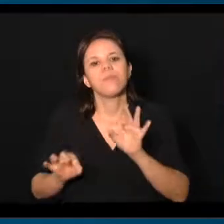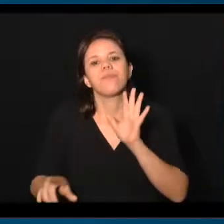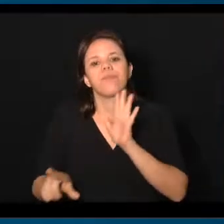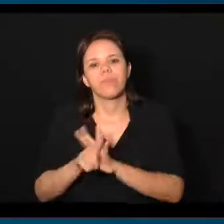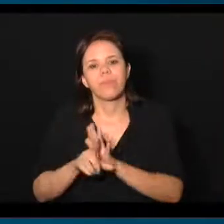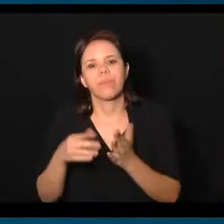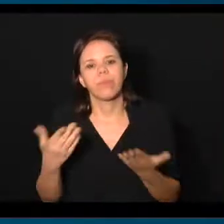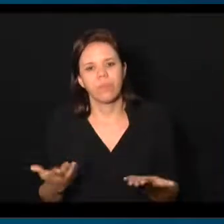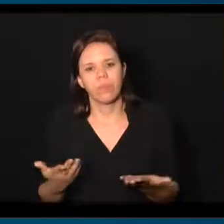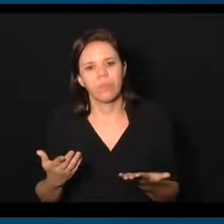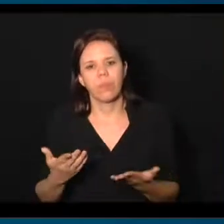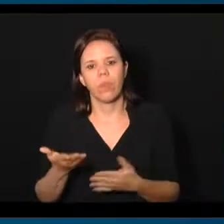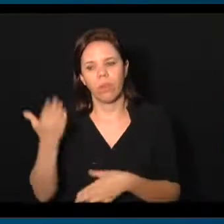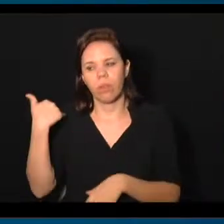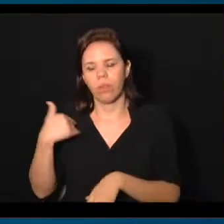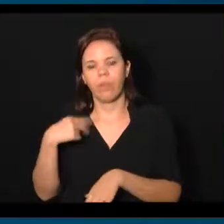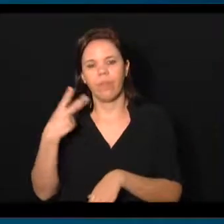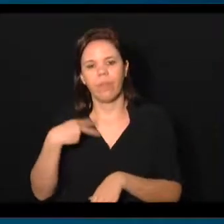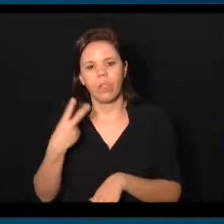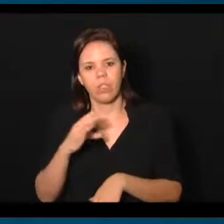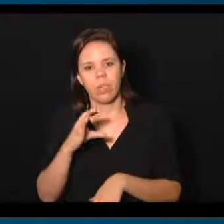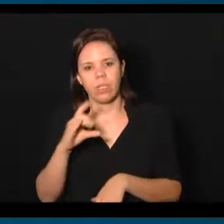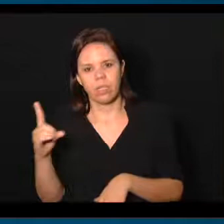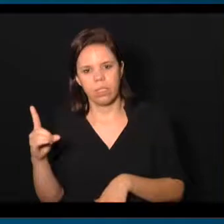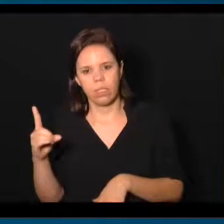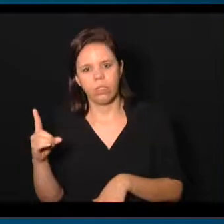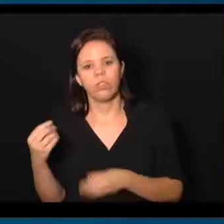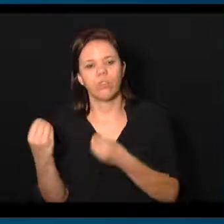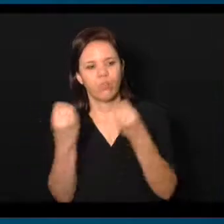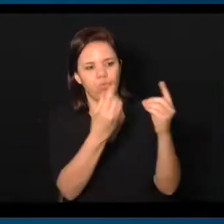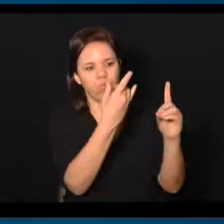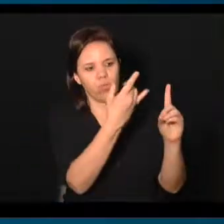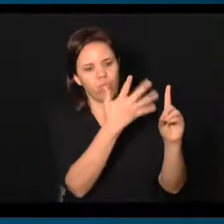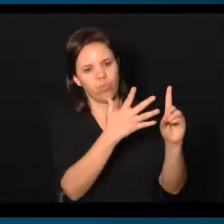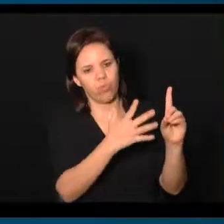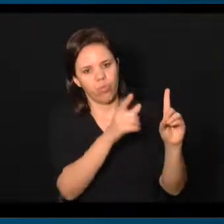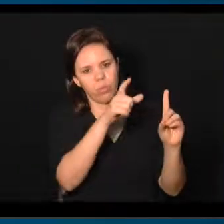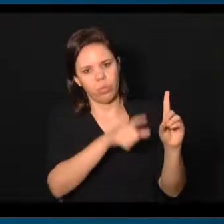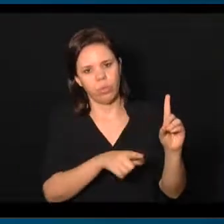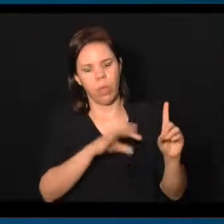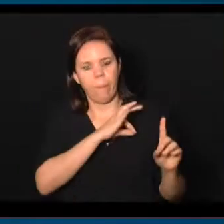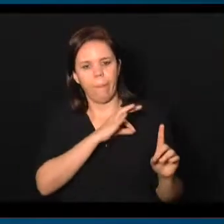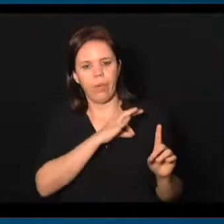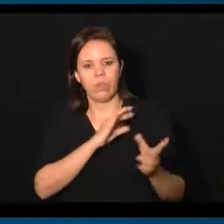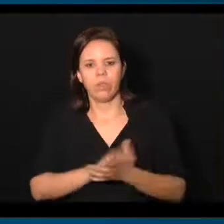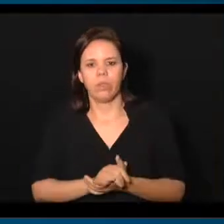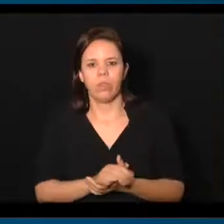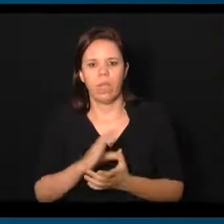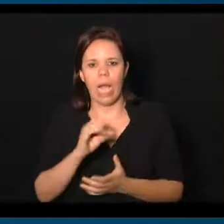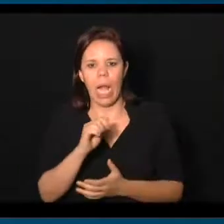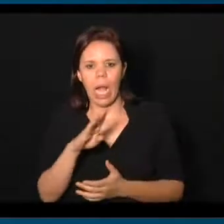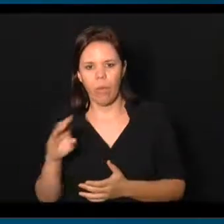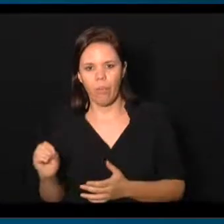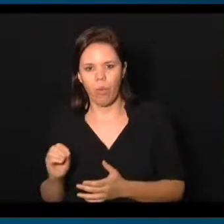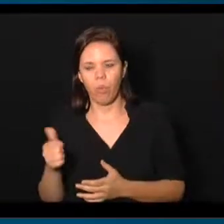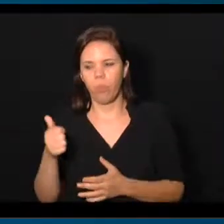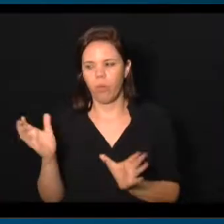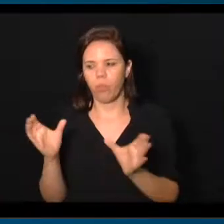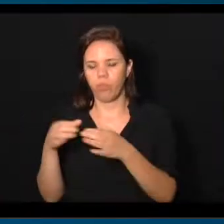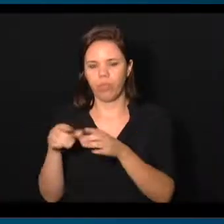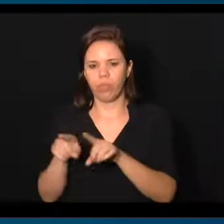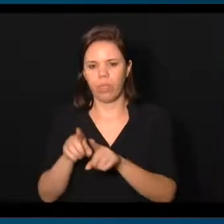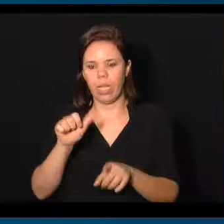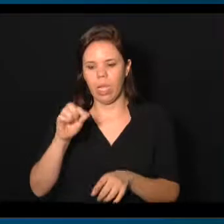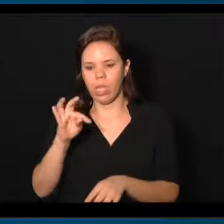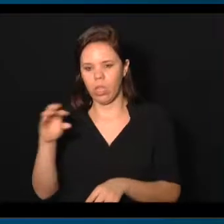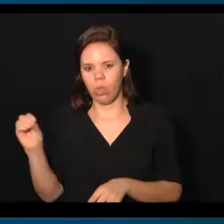do ex-vereador Cid Ferreira, que concede o título de cidadão campineiro ao policial militar que é cabo no 1º BAEP, Antônio